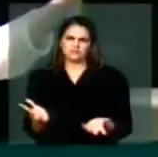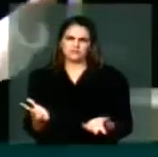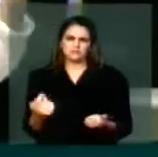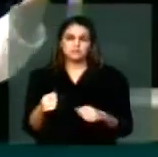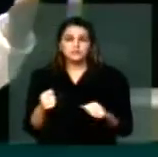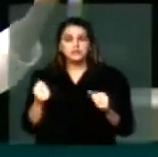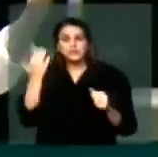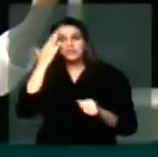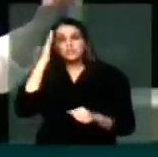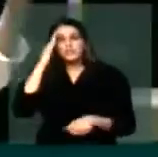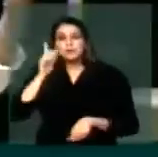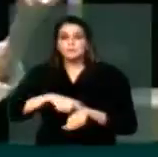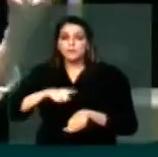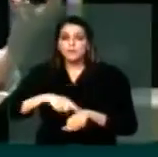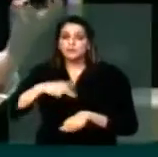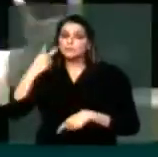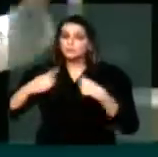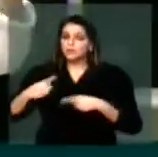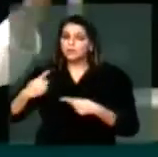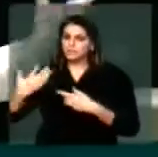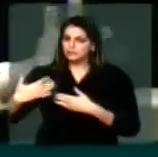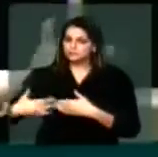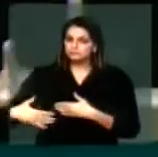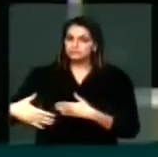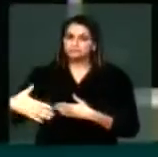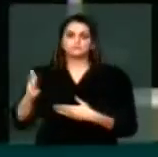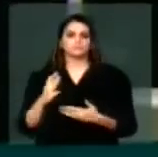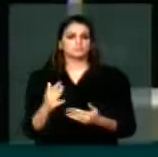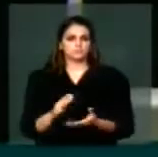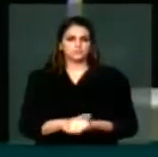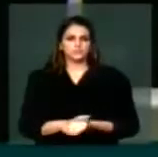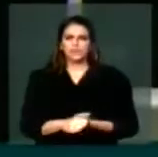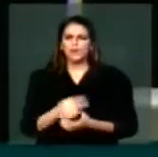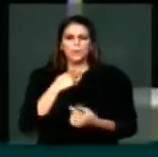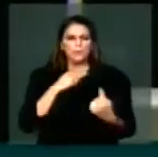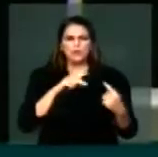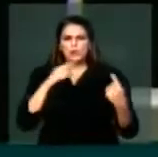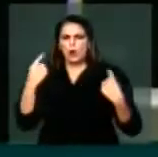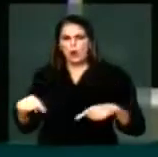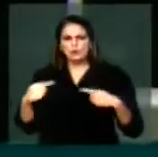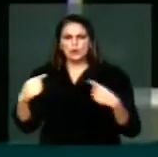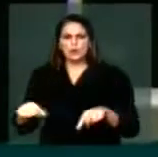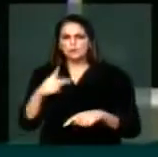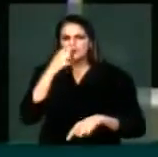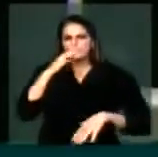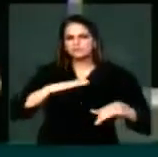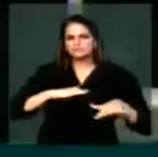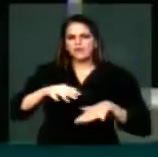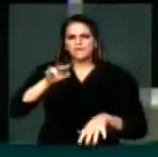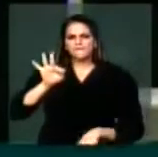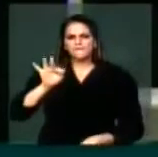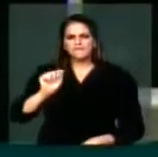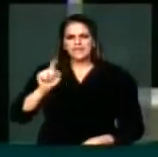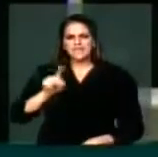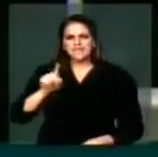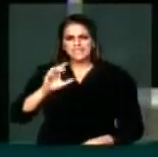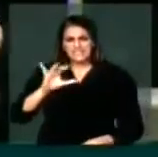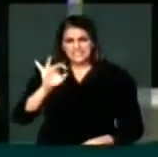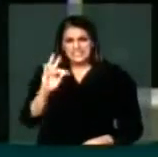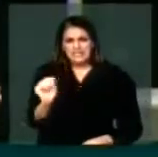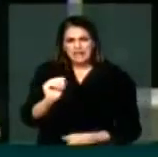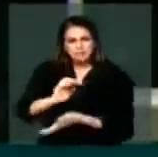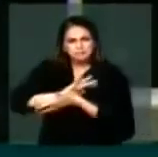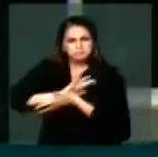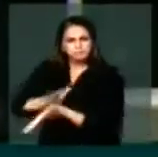dimensão política desejada pela oposição ou pelas manifestações fascistas que vemos nas ruas. No entanto, presidente,